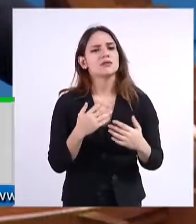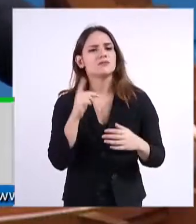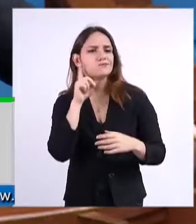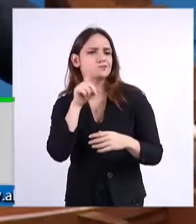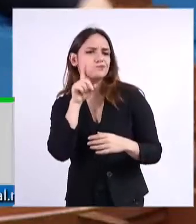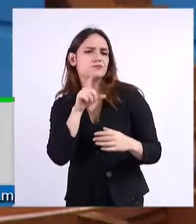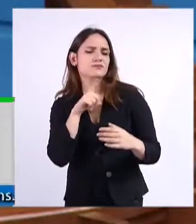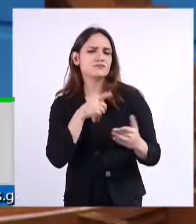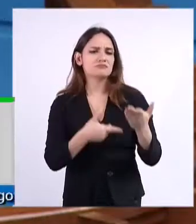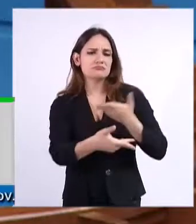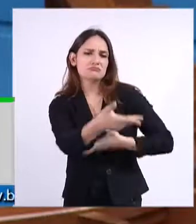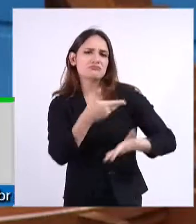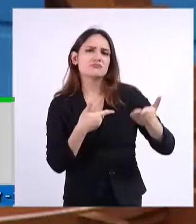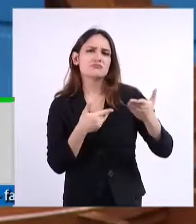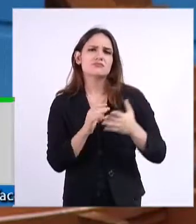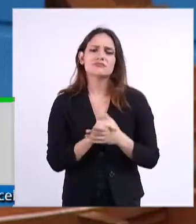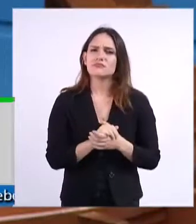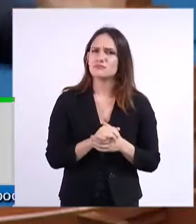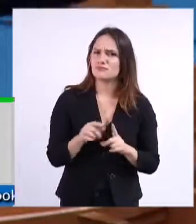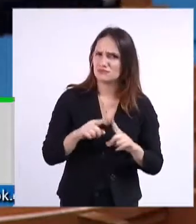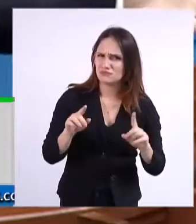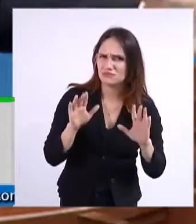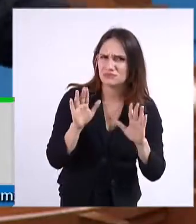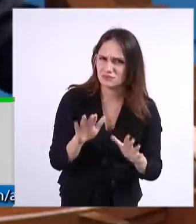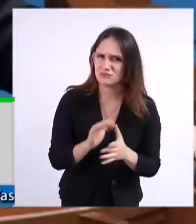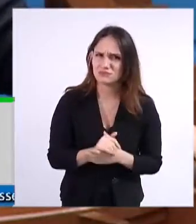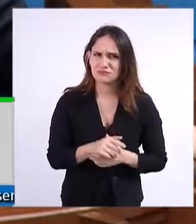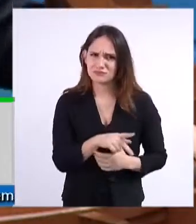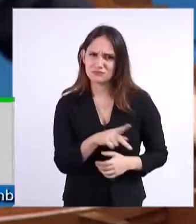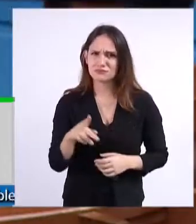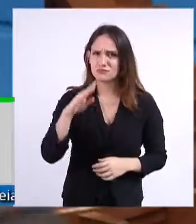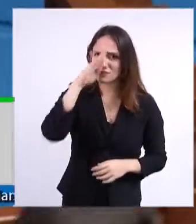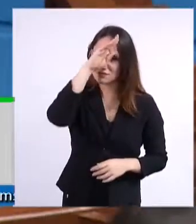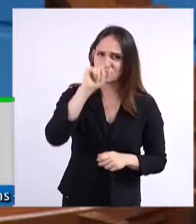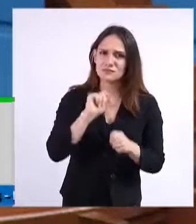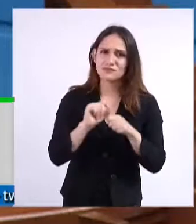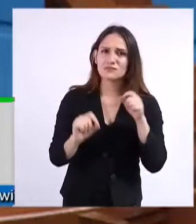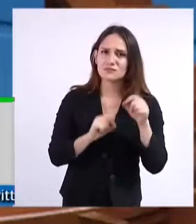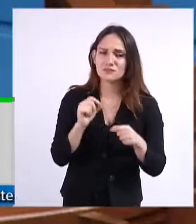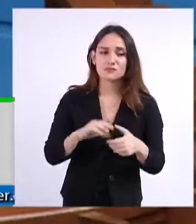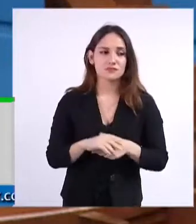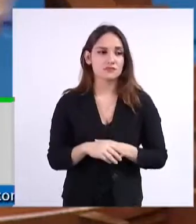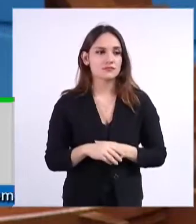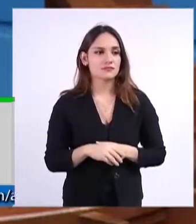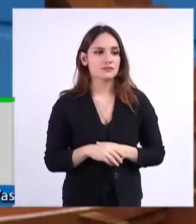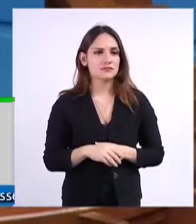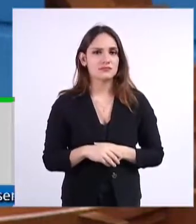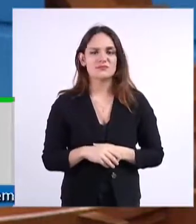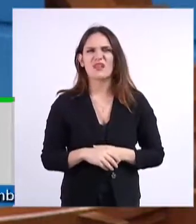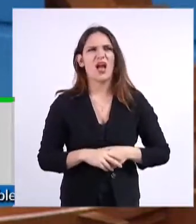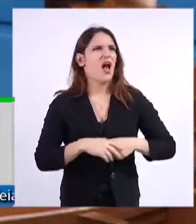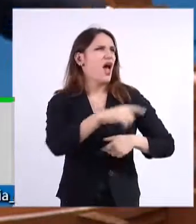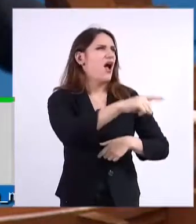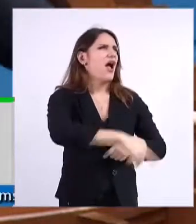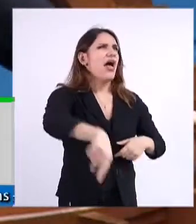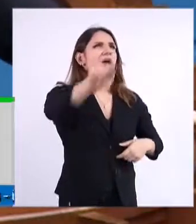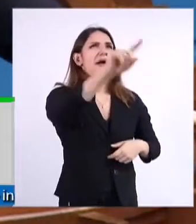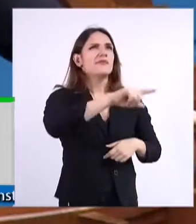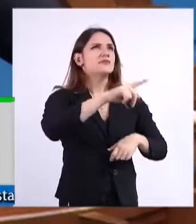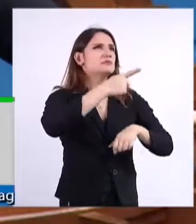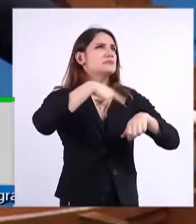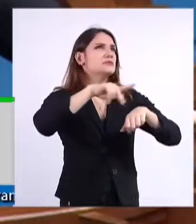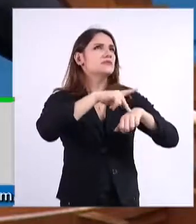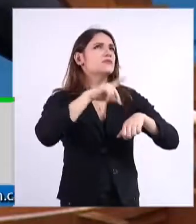Unidos. O que ele fez? Ele falou que americano pode vir para o Brasil e entrar sem